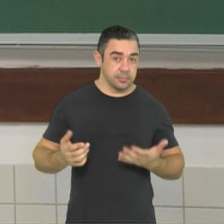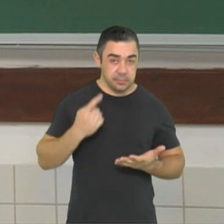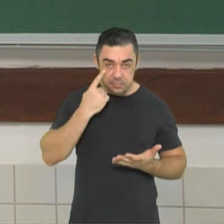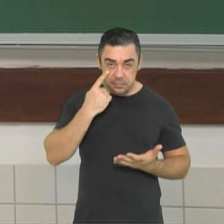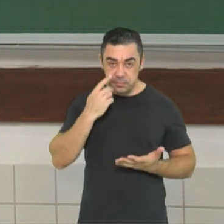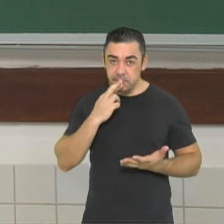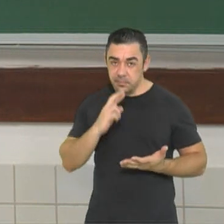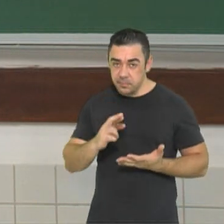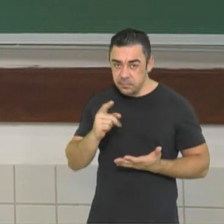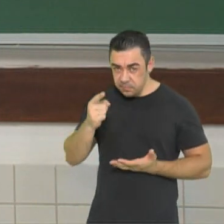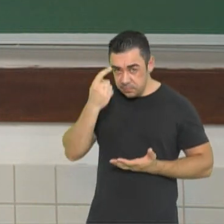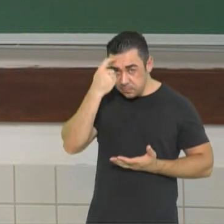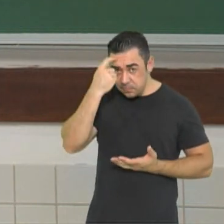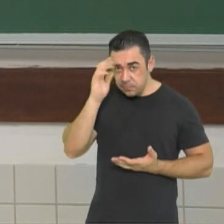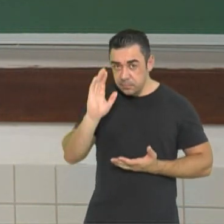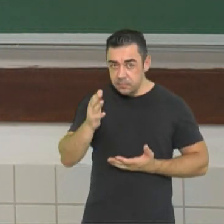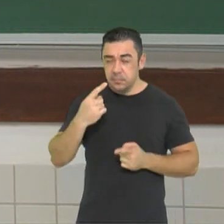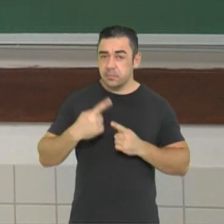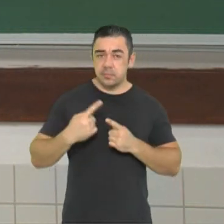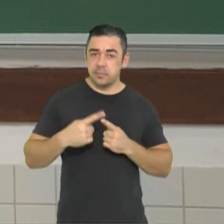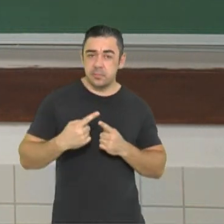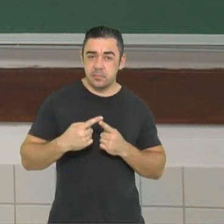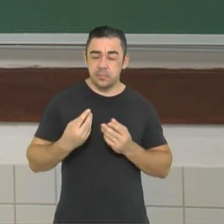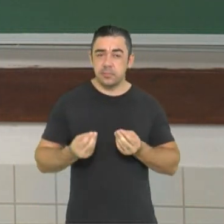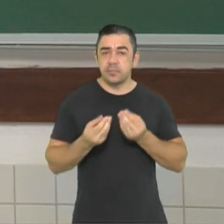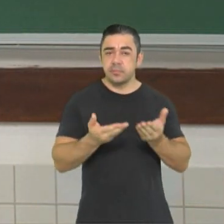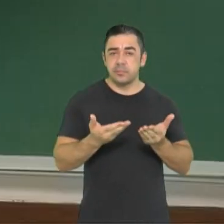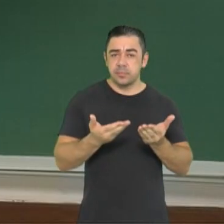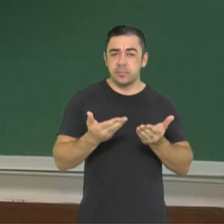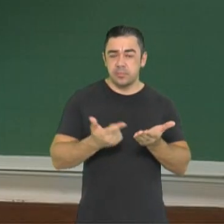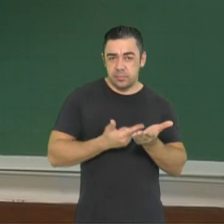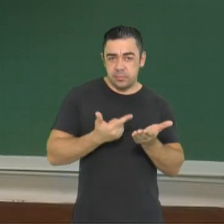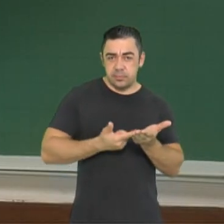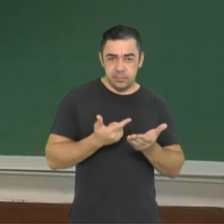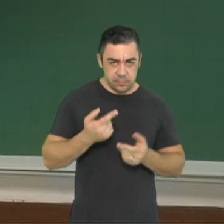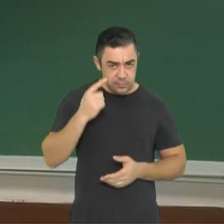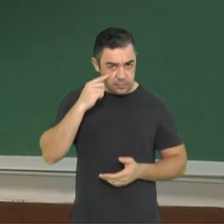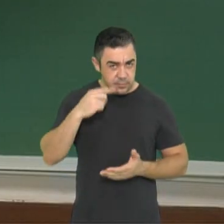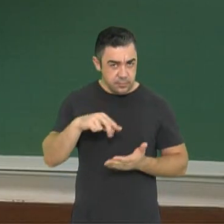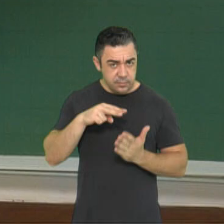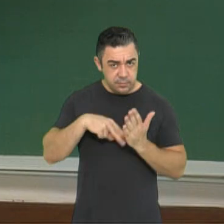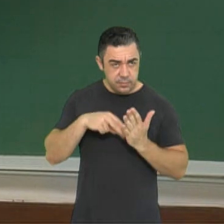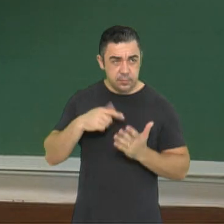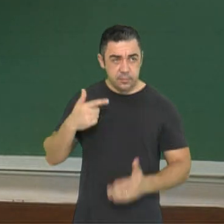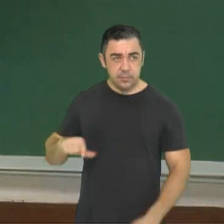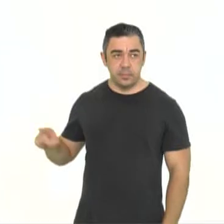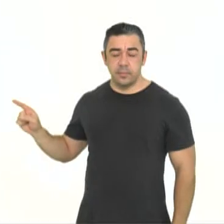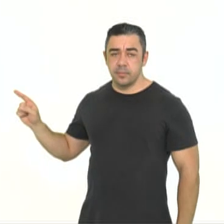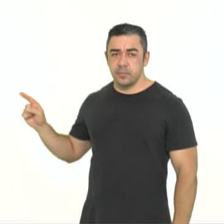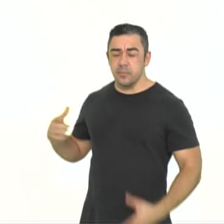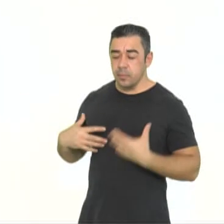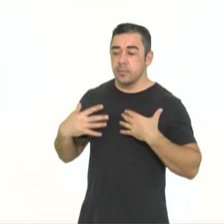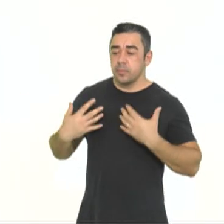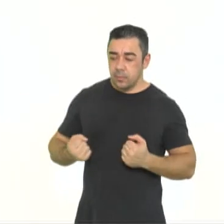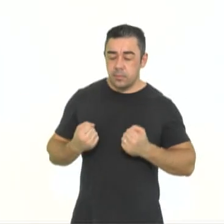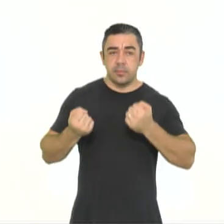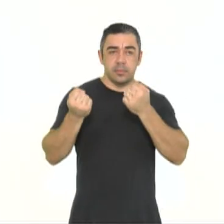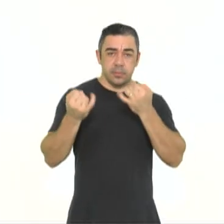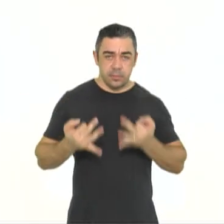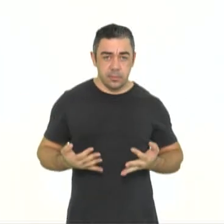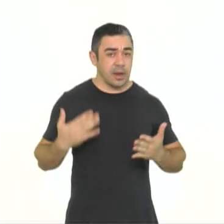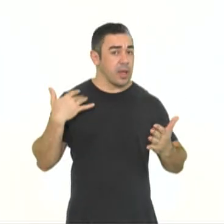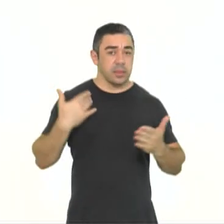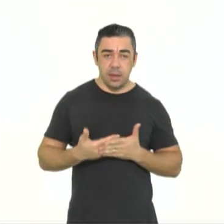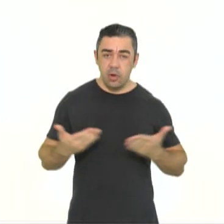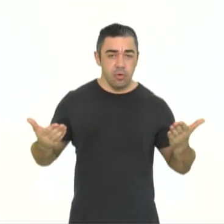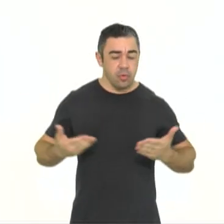Então, conseguiram pensar aí no porquê que ele não mandou esses livros? Vamos reler o trecho? Olha só. Aceitei as explicações e até